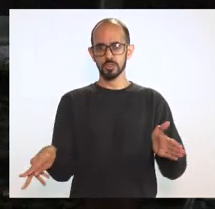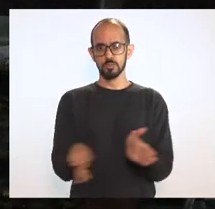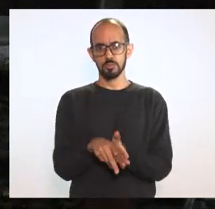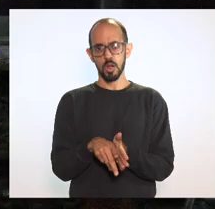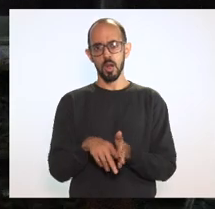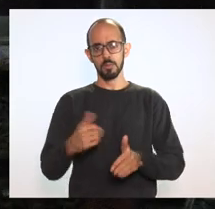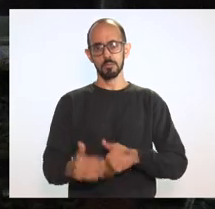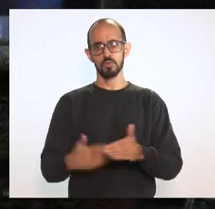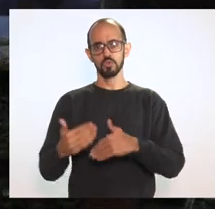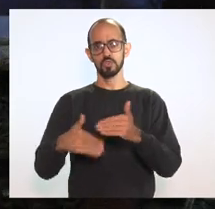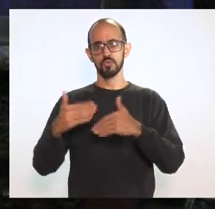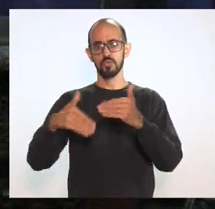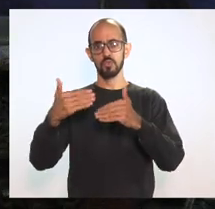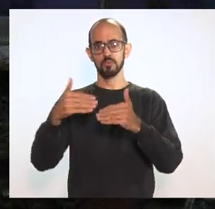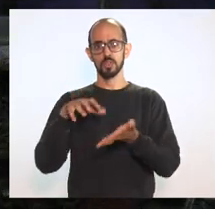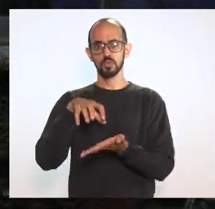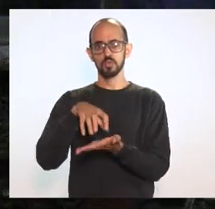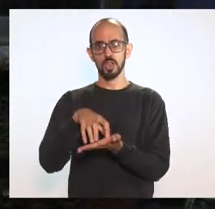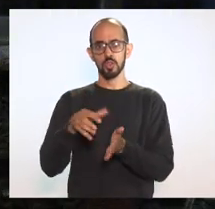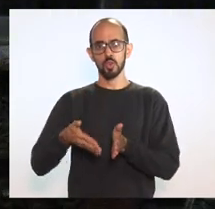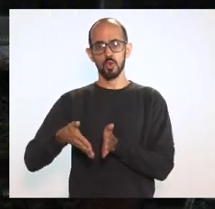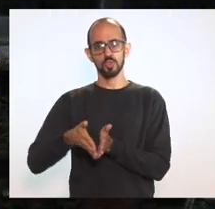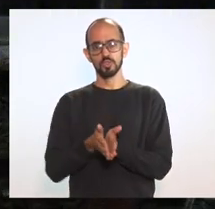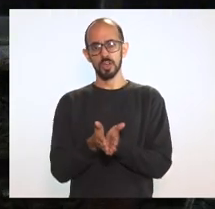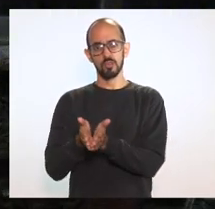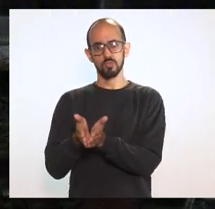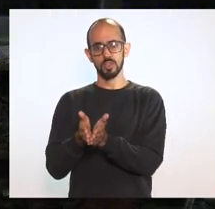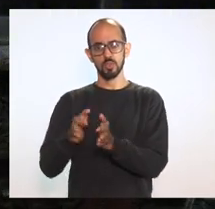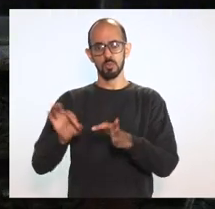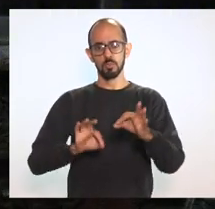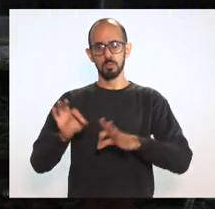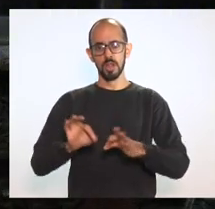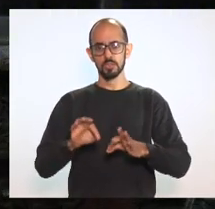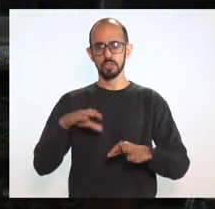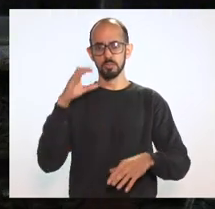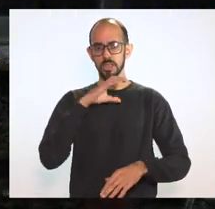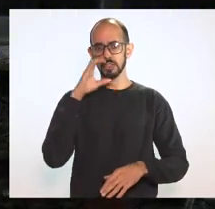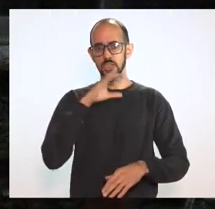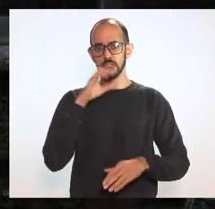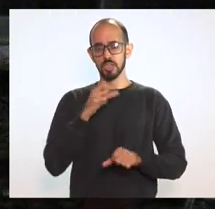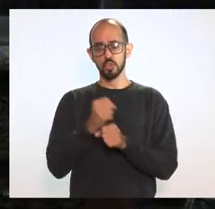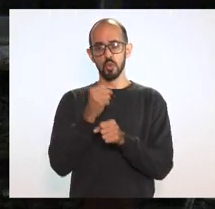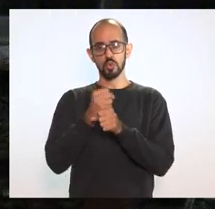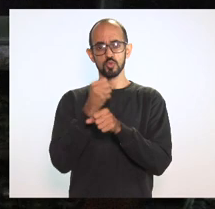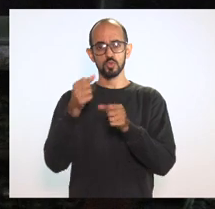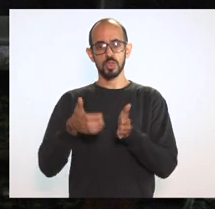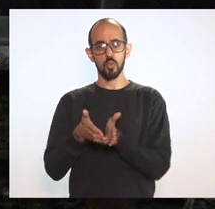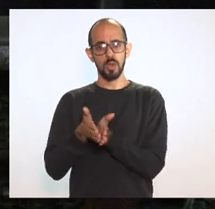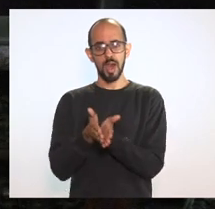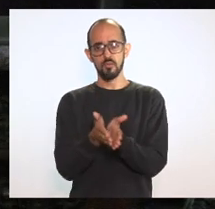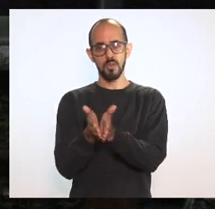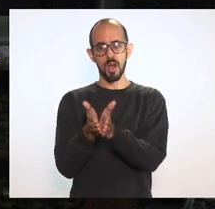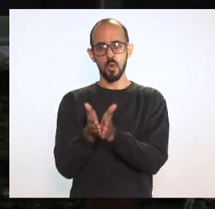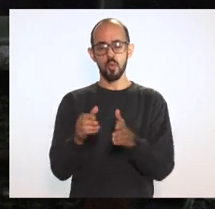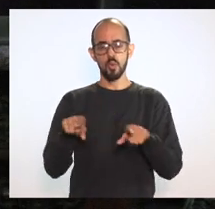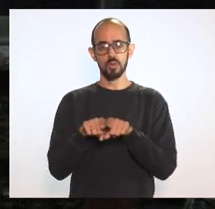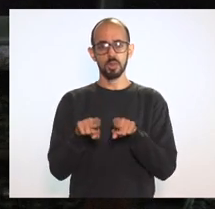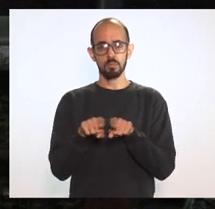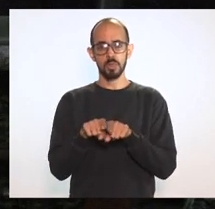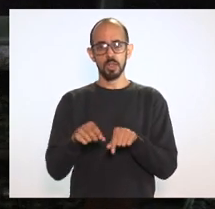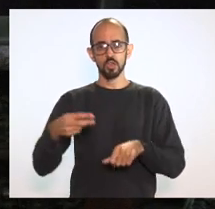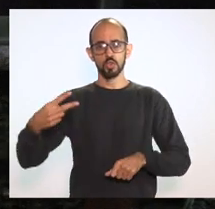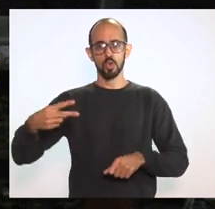para o desenvolvimento do setor naval, o Plano de Emergência de Construção Naval e os dois programas